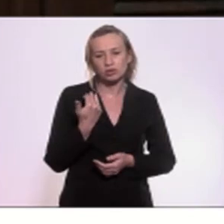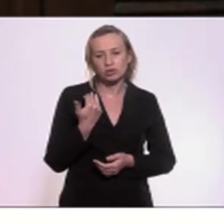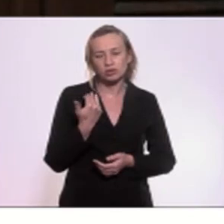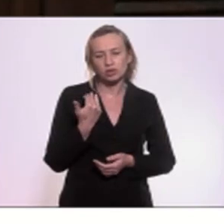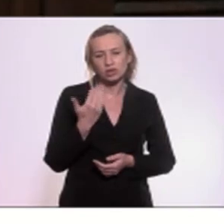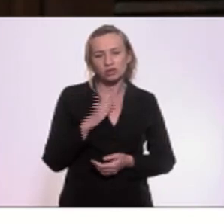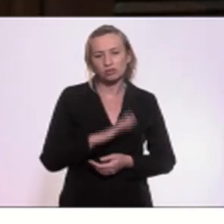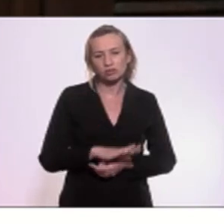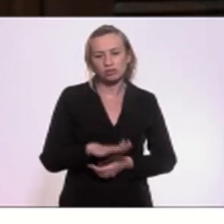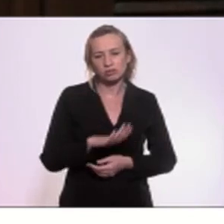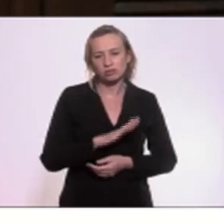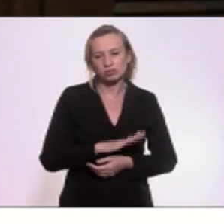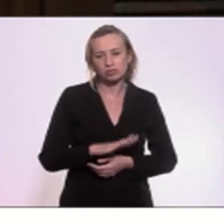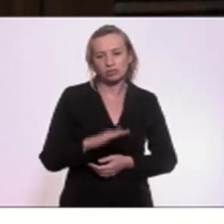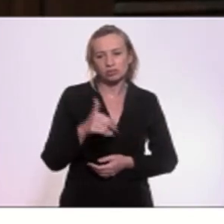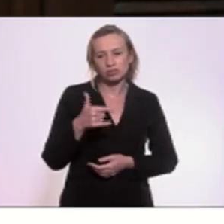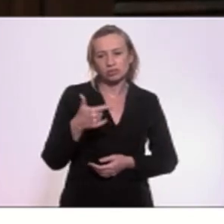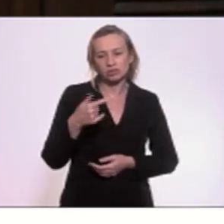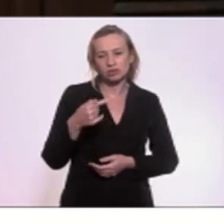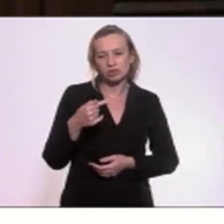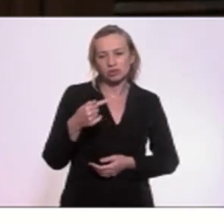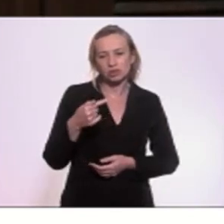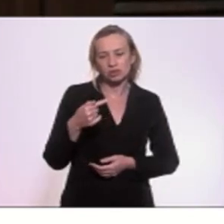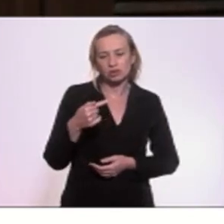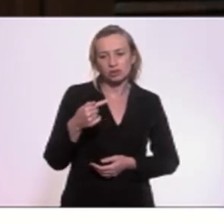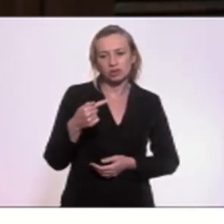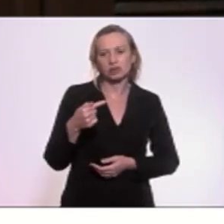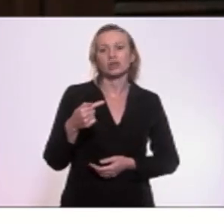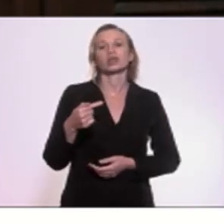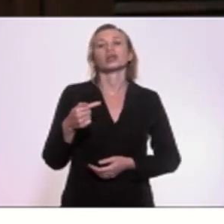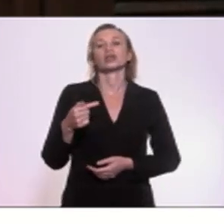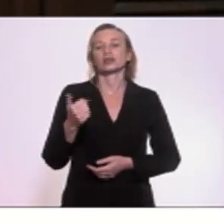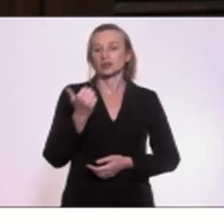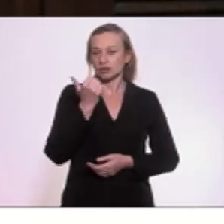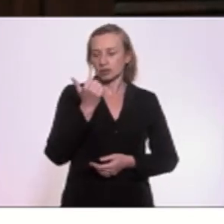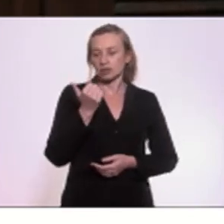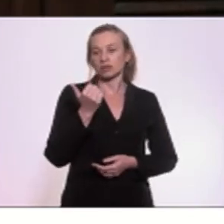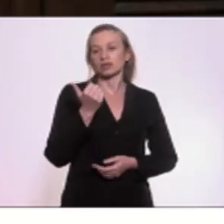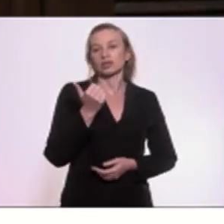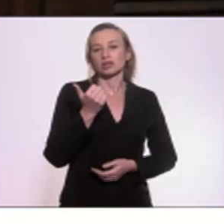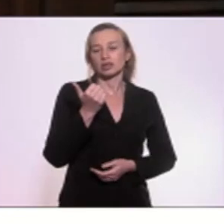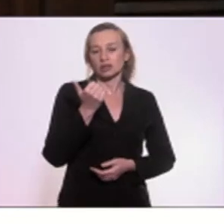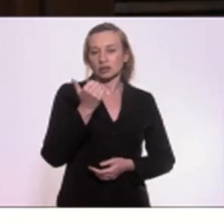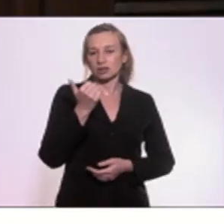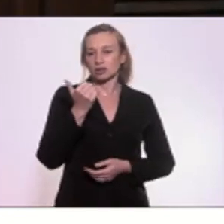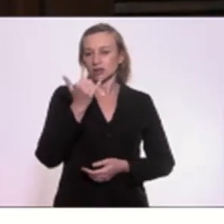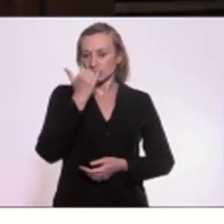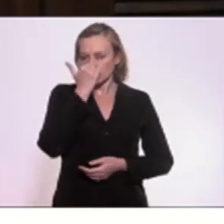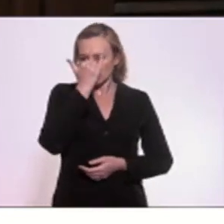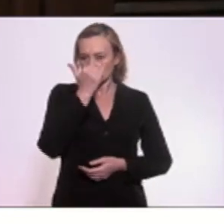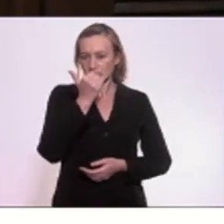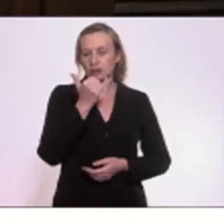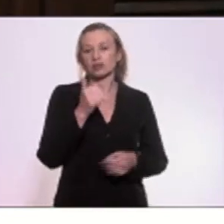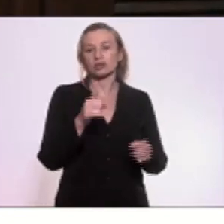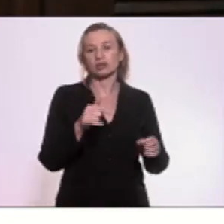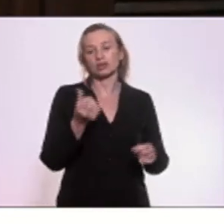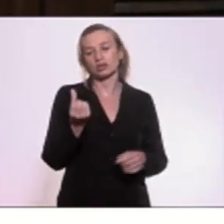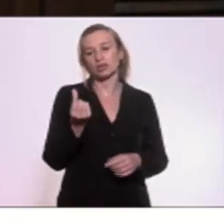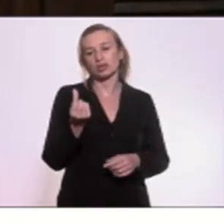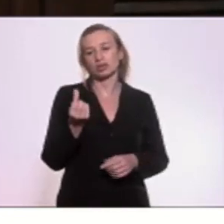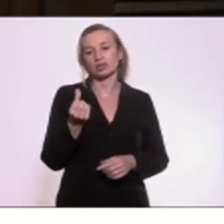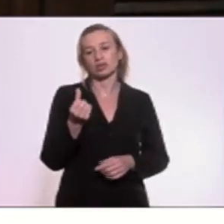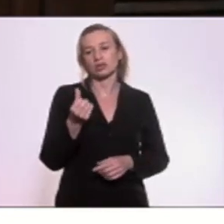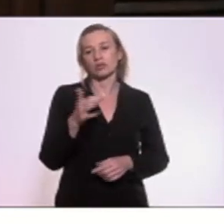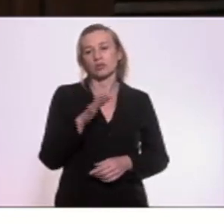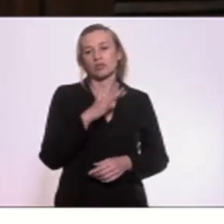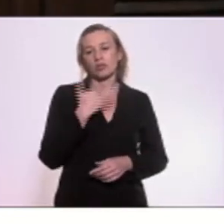de crianças, 17 crianças feridas, 6 crianças mortas no estado do Rio de Janeiro. Há